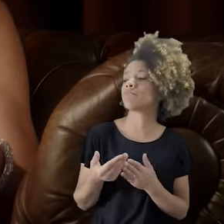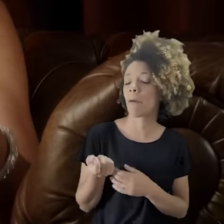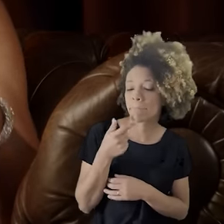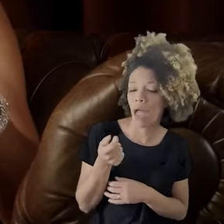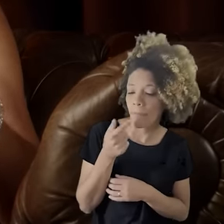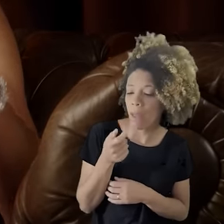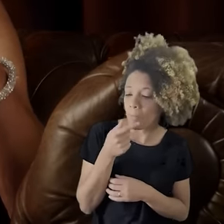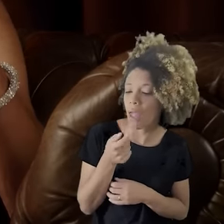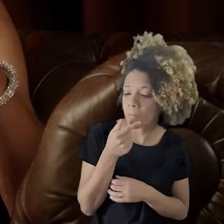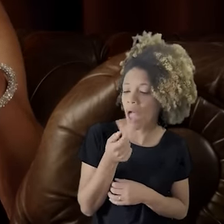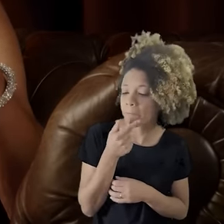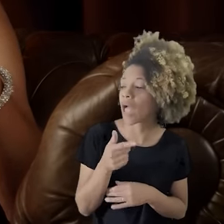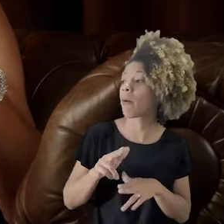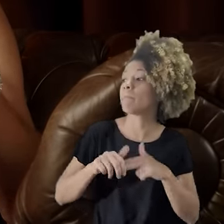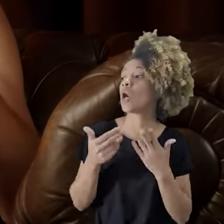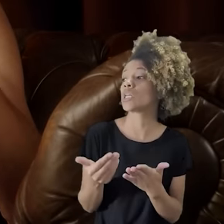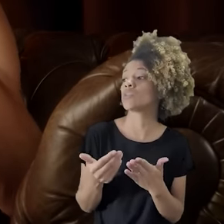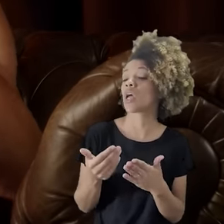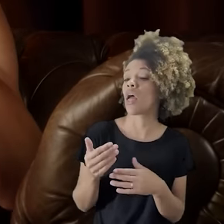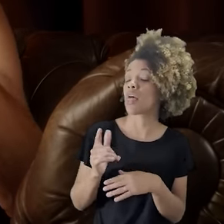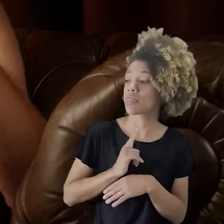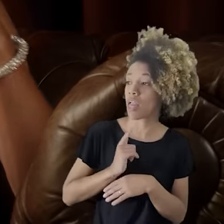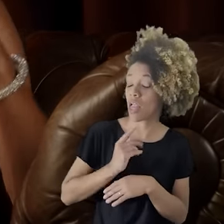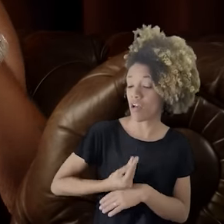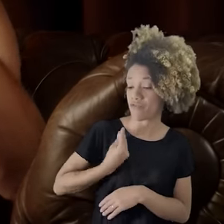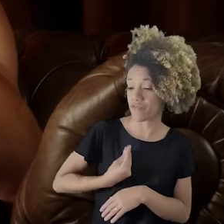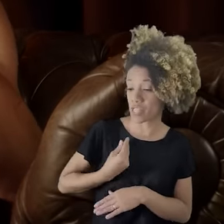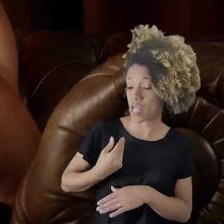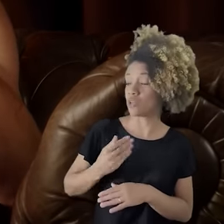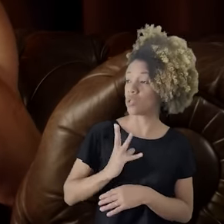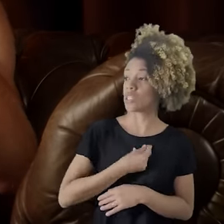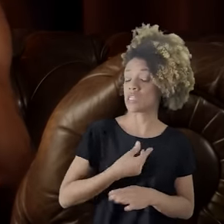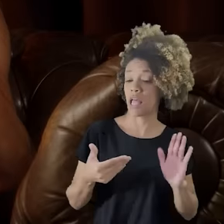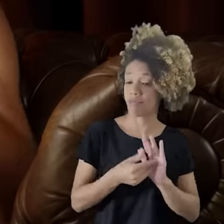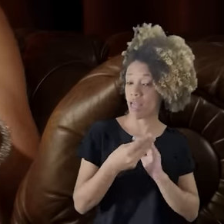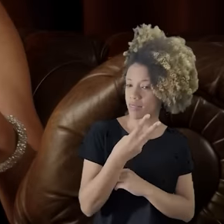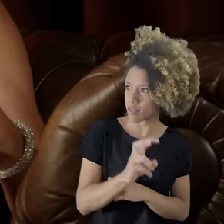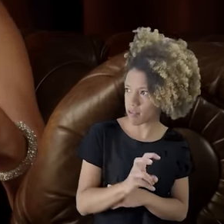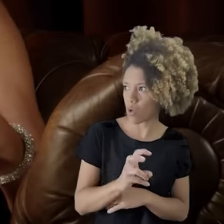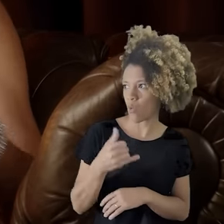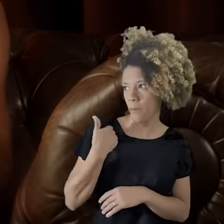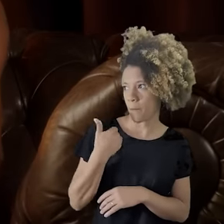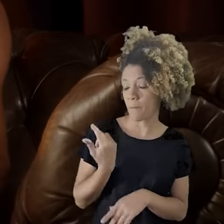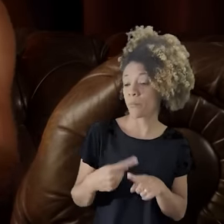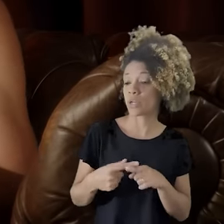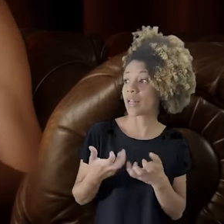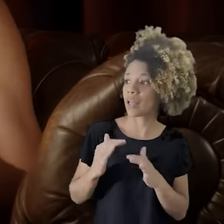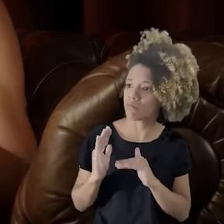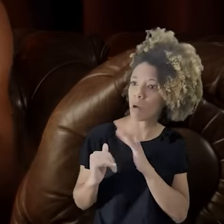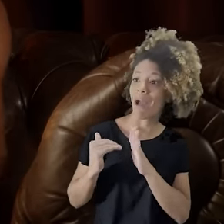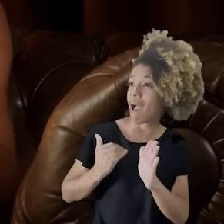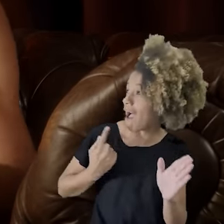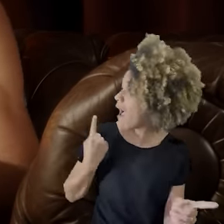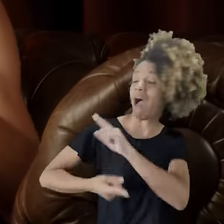se harmonizar por isso que entra aquela etapa da vida do transexual chegar até os 35 ou 30 porque ele quer avançar e ele